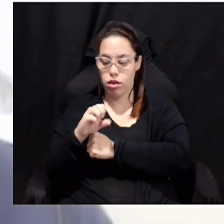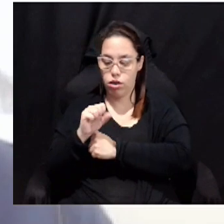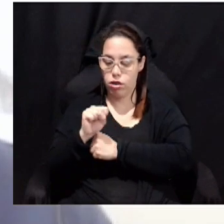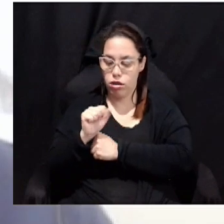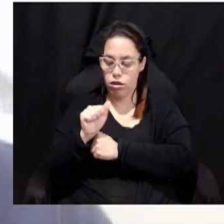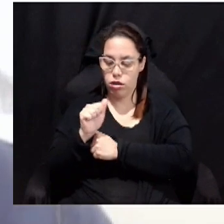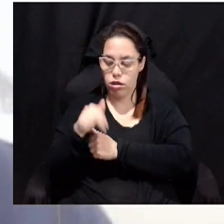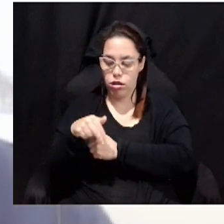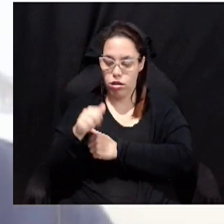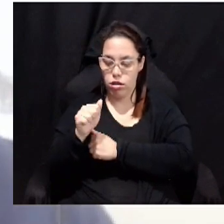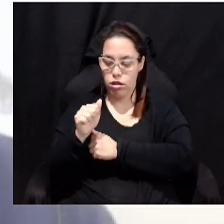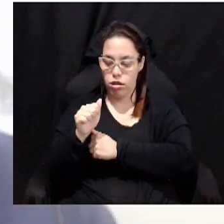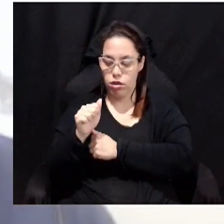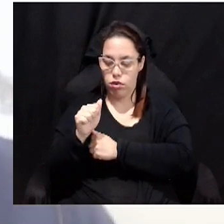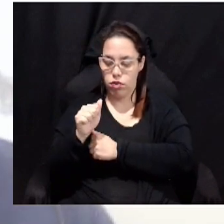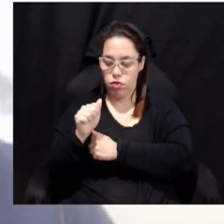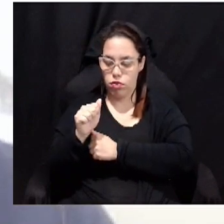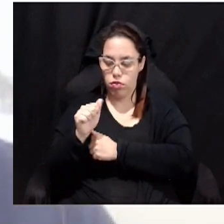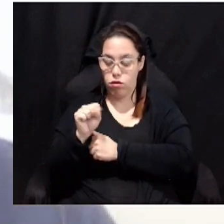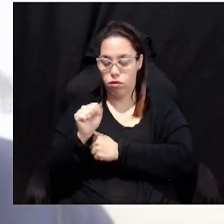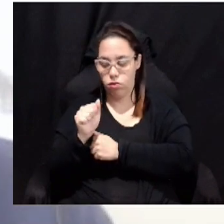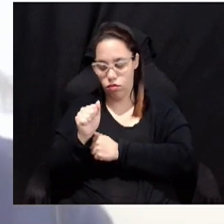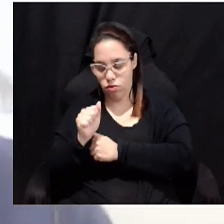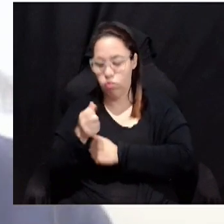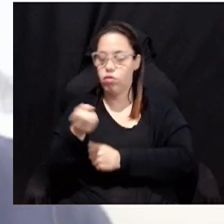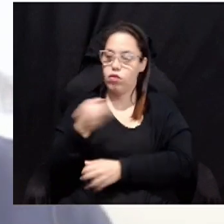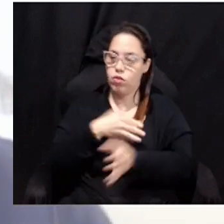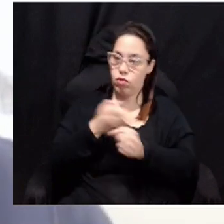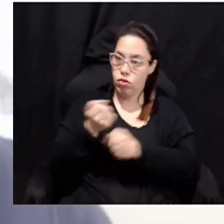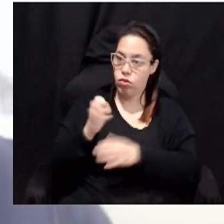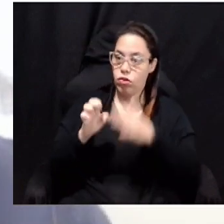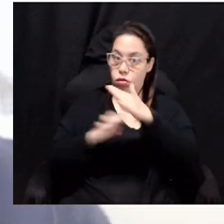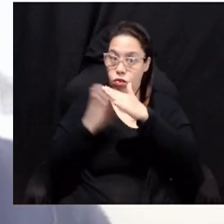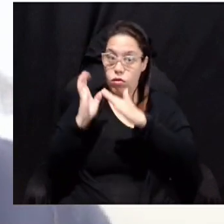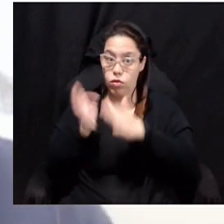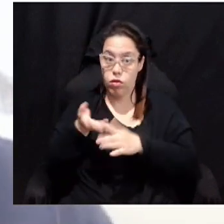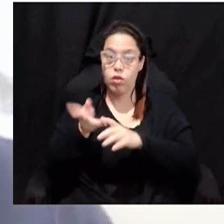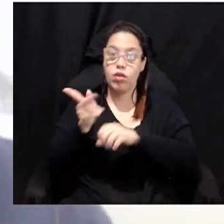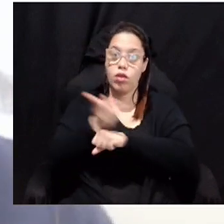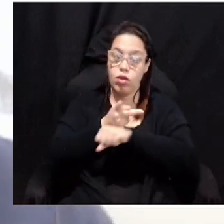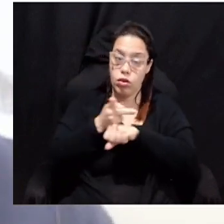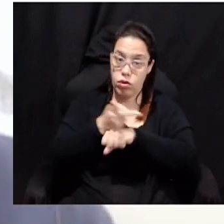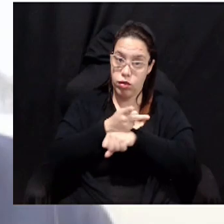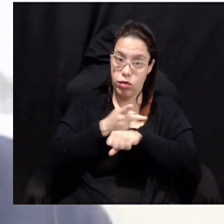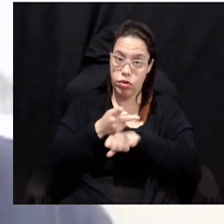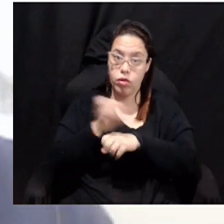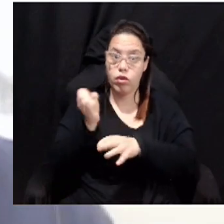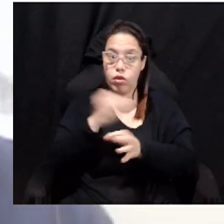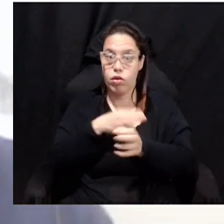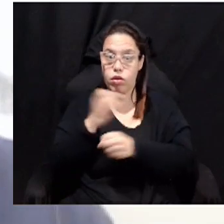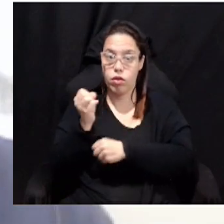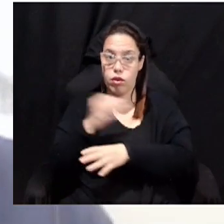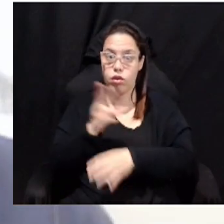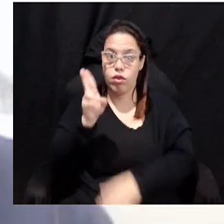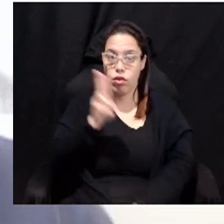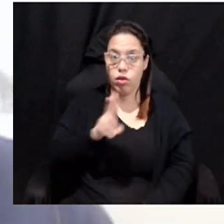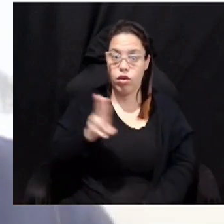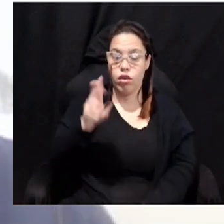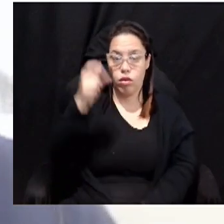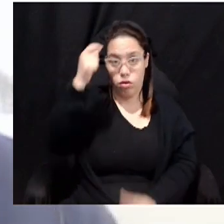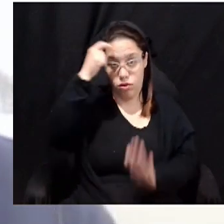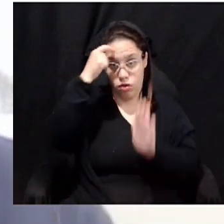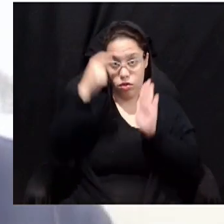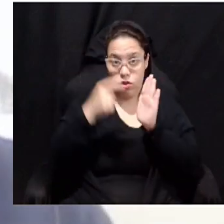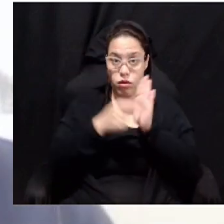uma inovação dentro da empresa e nós já estávamos buscando, né, essa inovação com o uso de inteligência artificial, porque cada